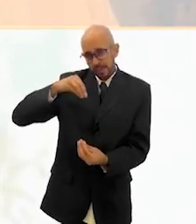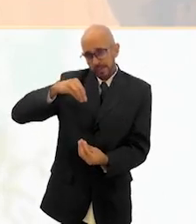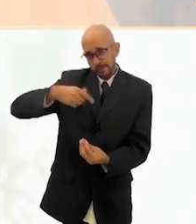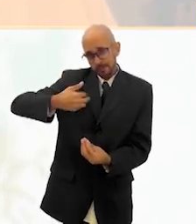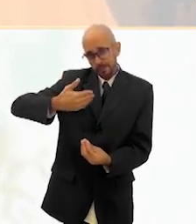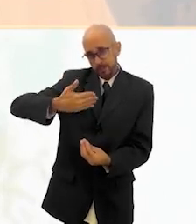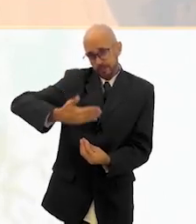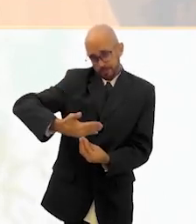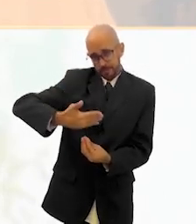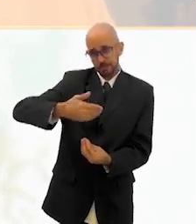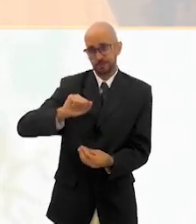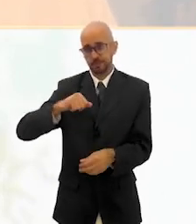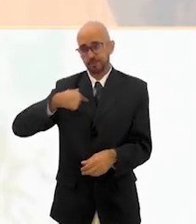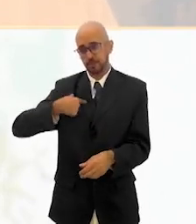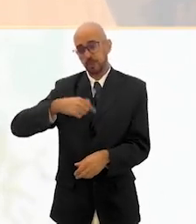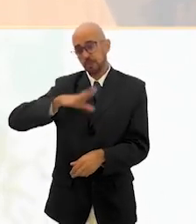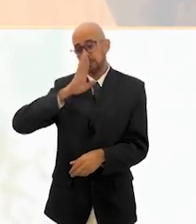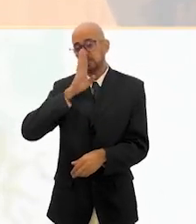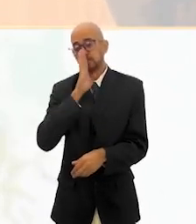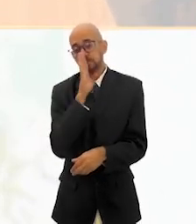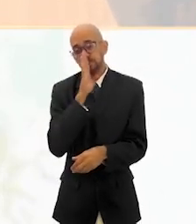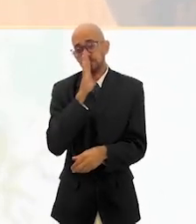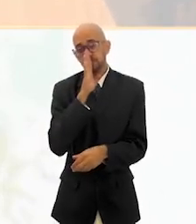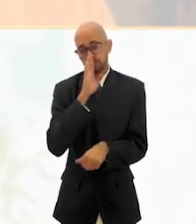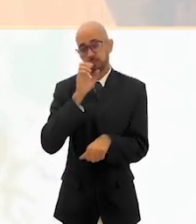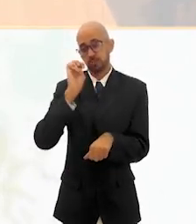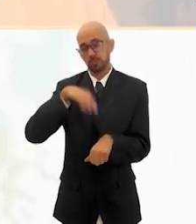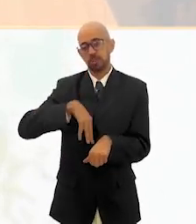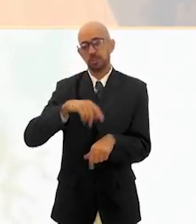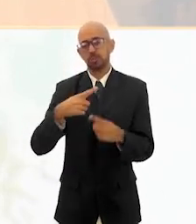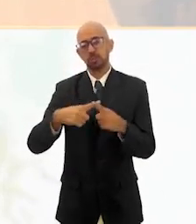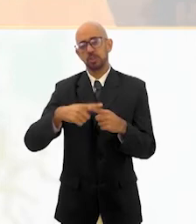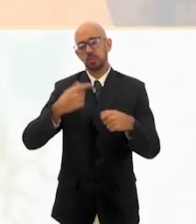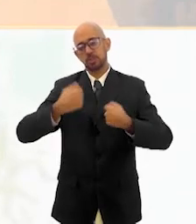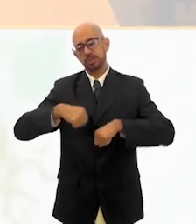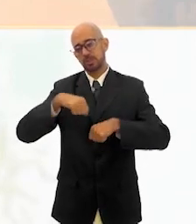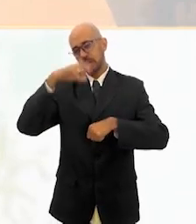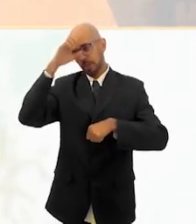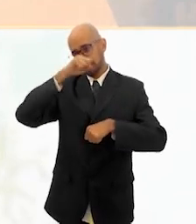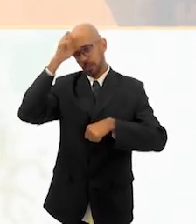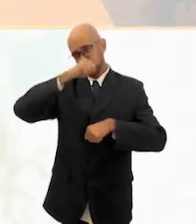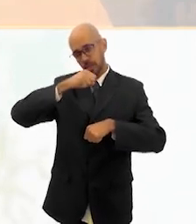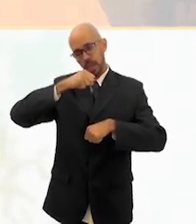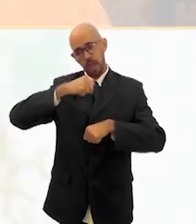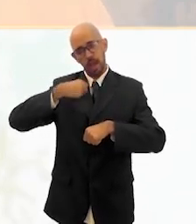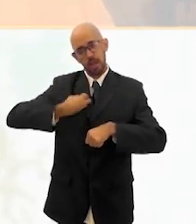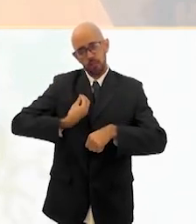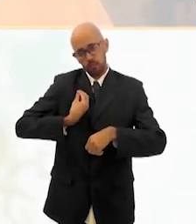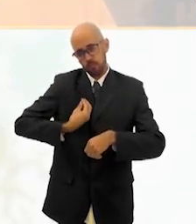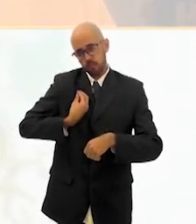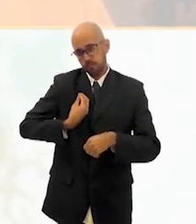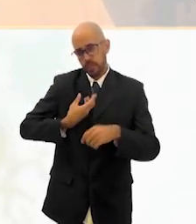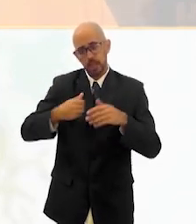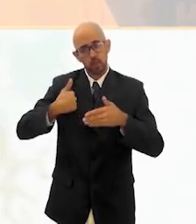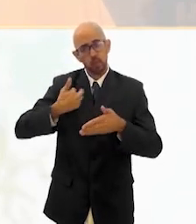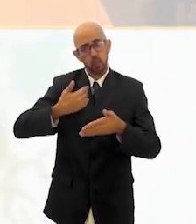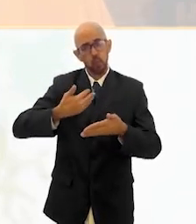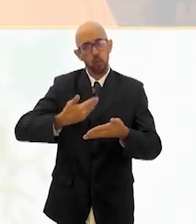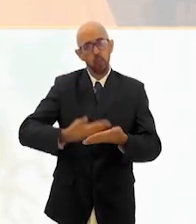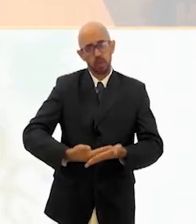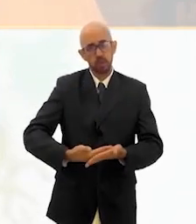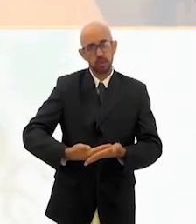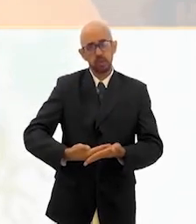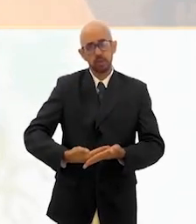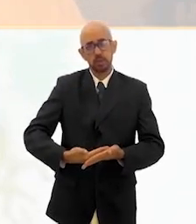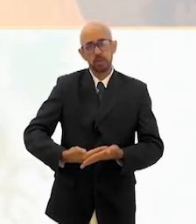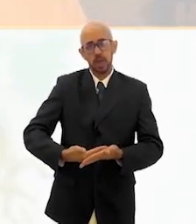Porque literalmente é o seguinte: fiquei mais calado mesmo porque eu tinha que aprender. Aprendi minha Ah, vida toda, maravilha. né? E